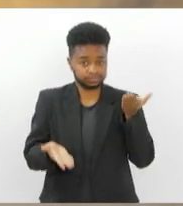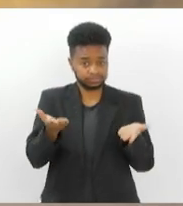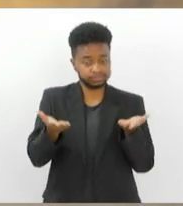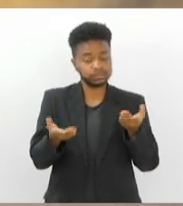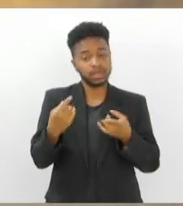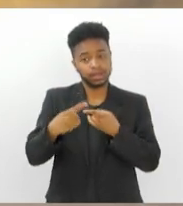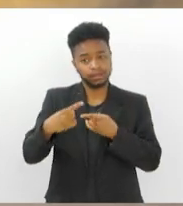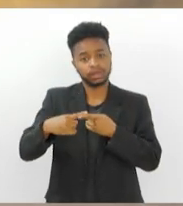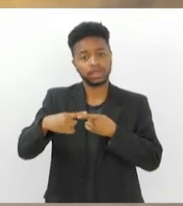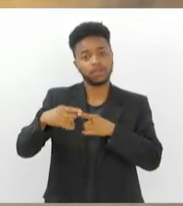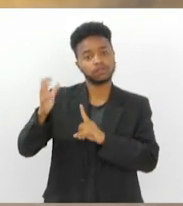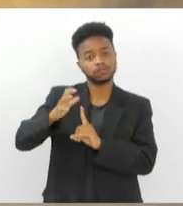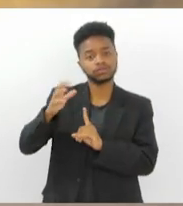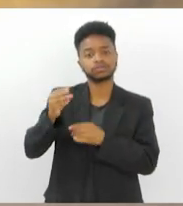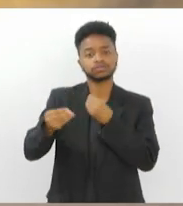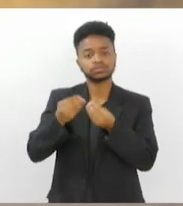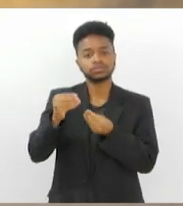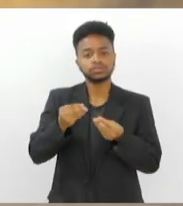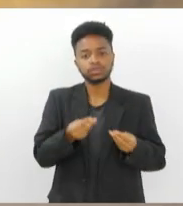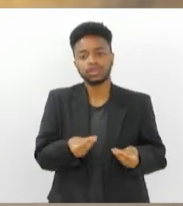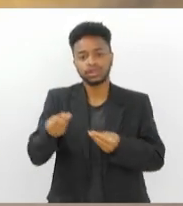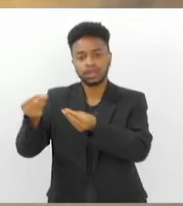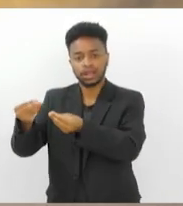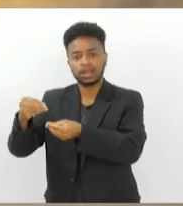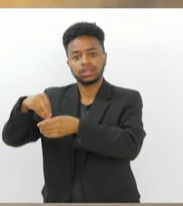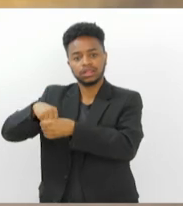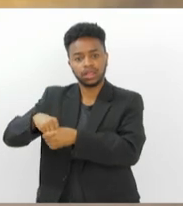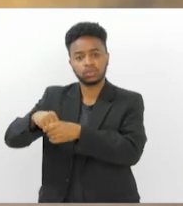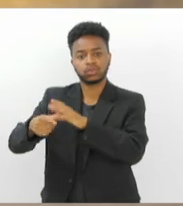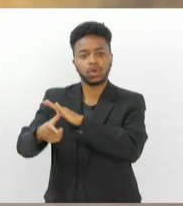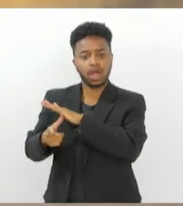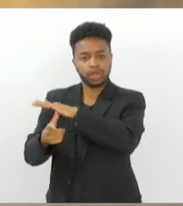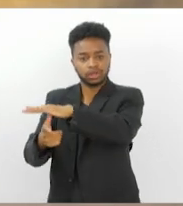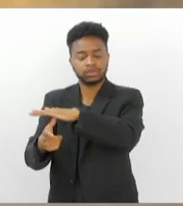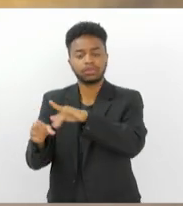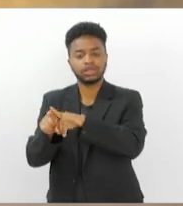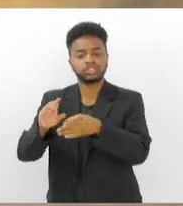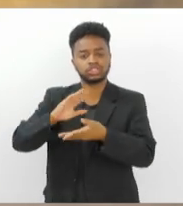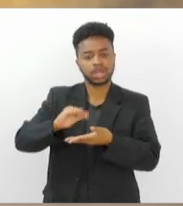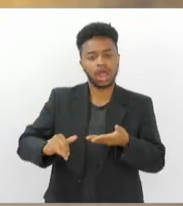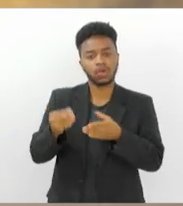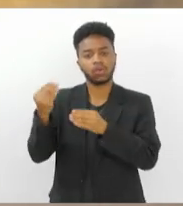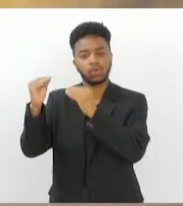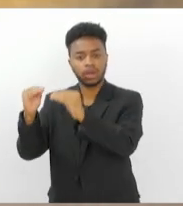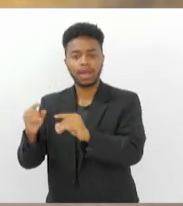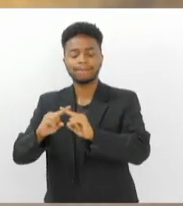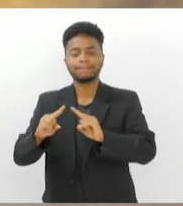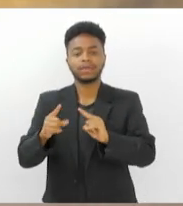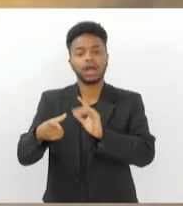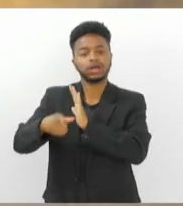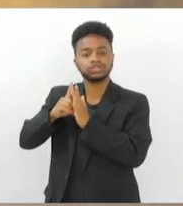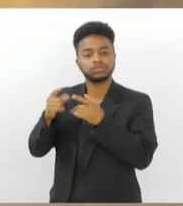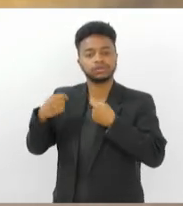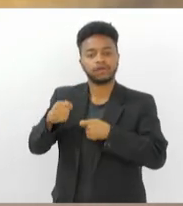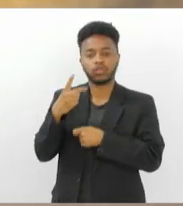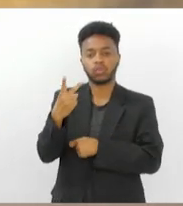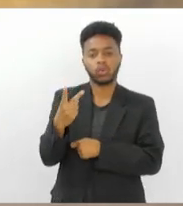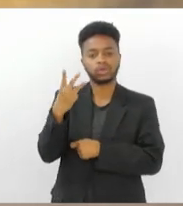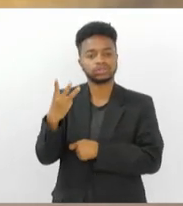carregar transportar para dentro da aeronave tirar e colocar a precisava de duas três quatro pessoas para fazer esse procedimento